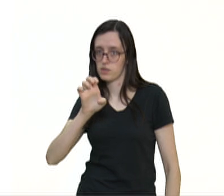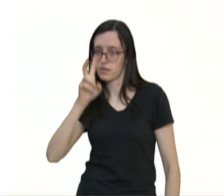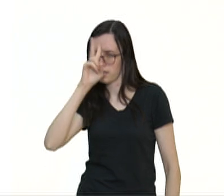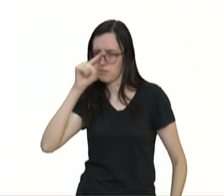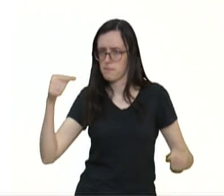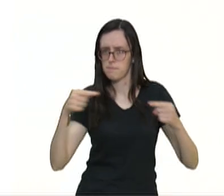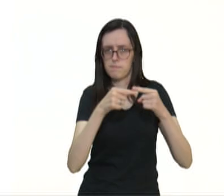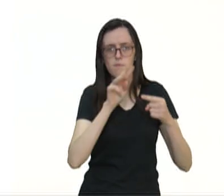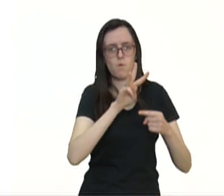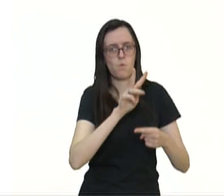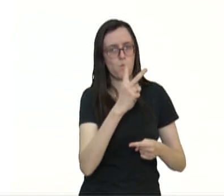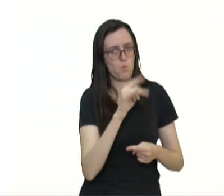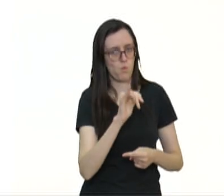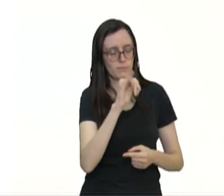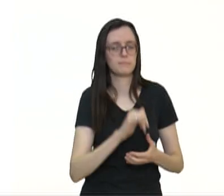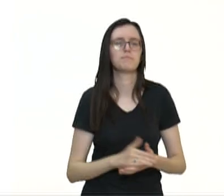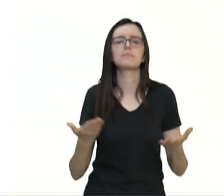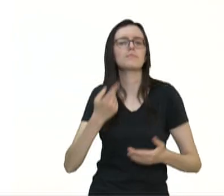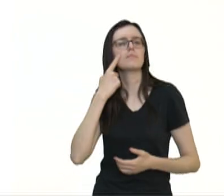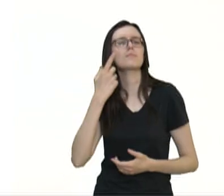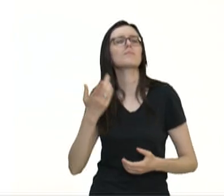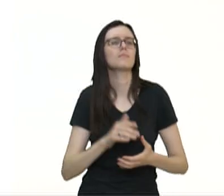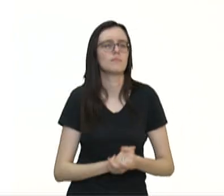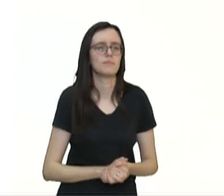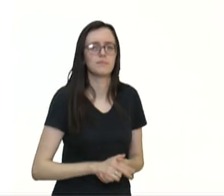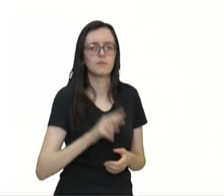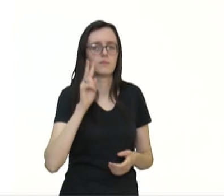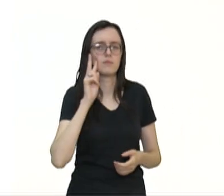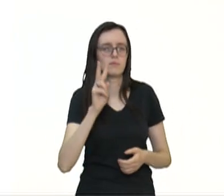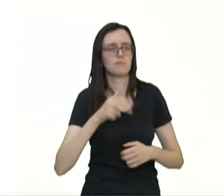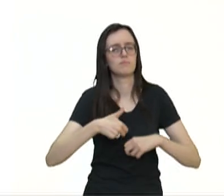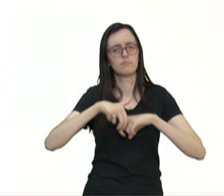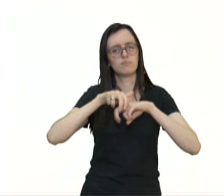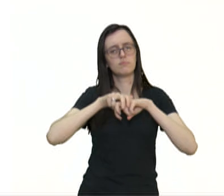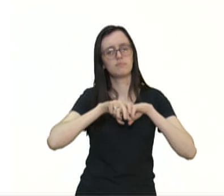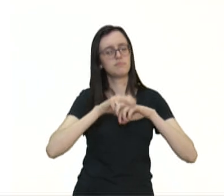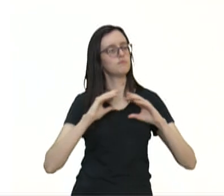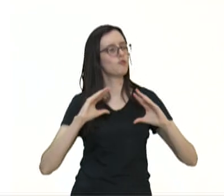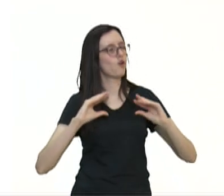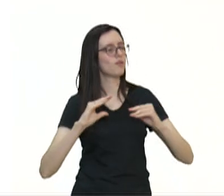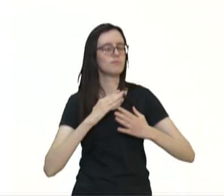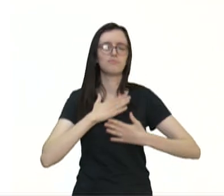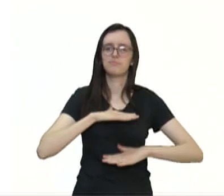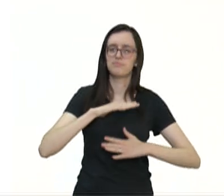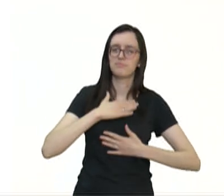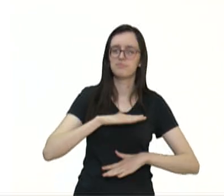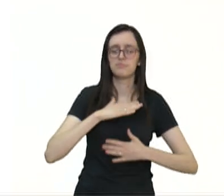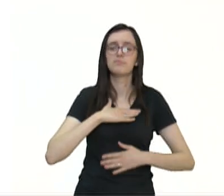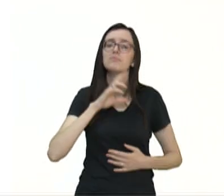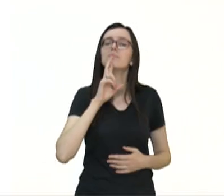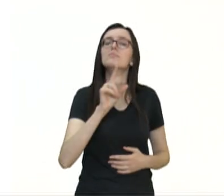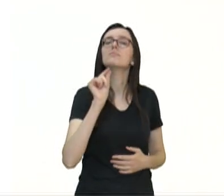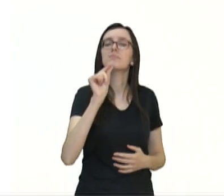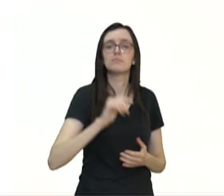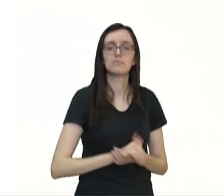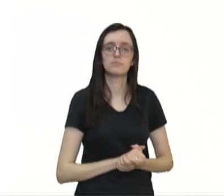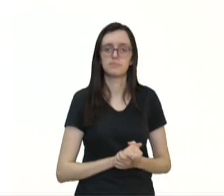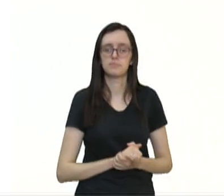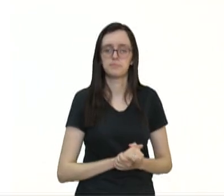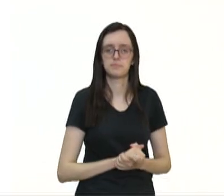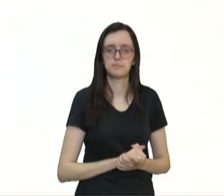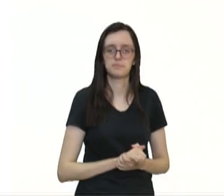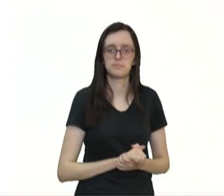na pergunta. Let's go! E agora? Olha lá, tá sentadinho lá, confortável, e a minha resposta é he is at